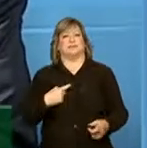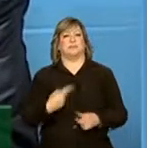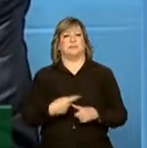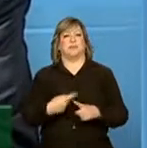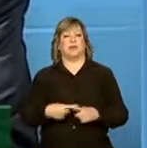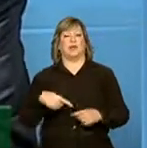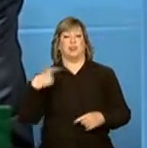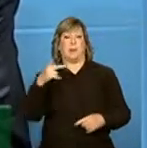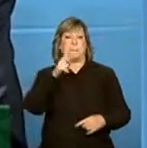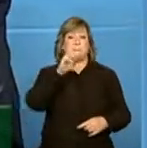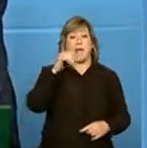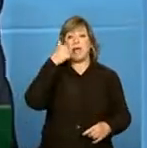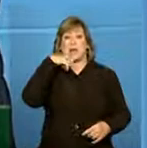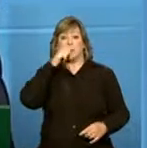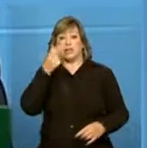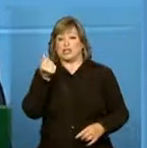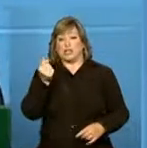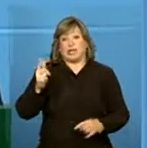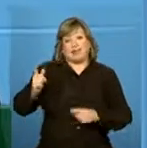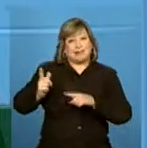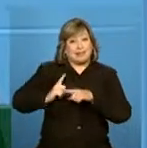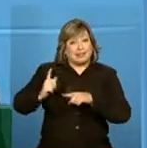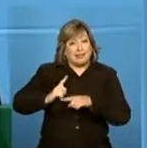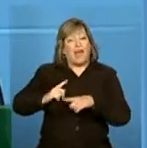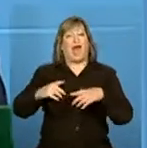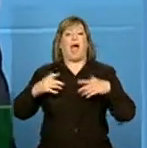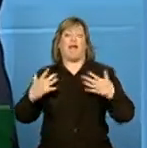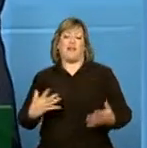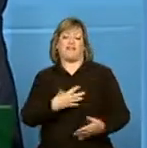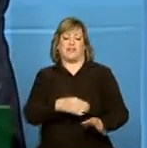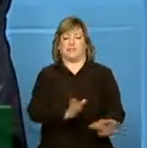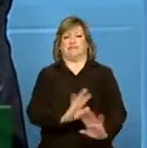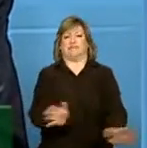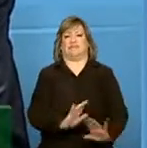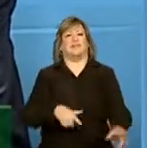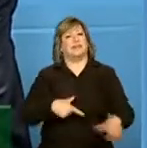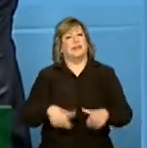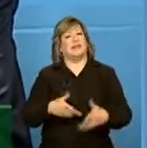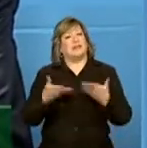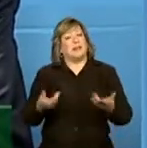tenham capacidade econômica e consigam satisfazer as necessidades das famílias,